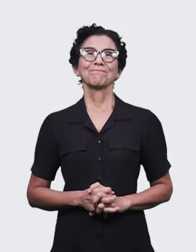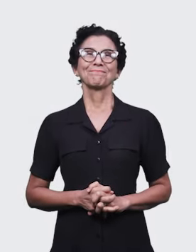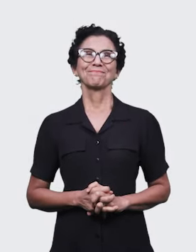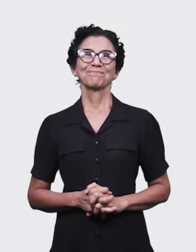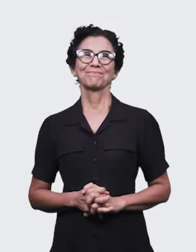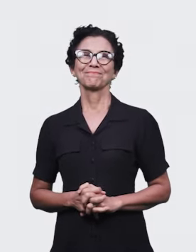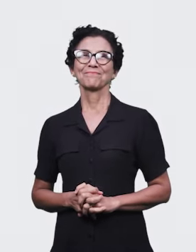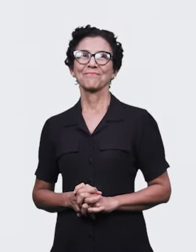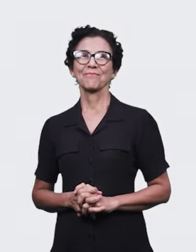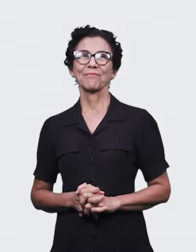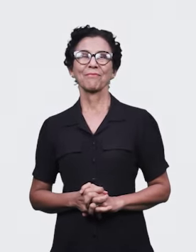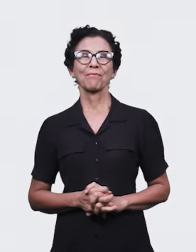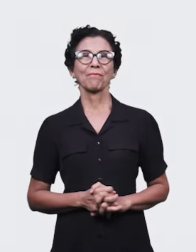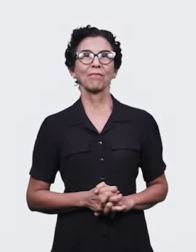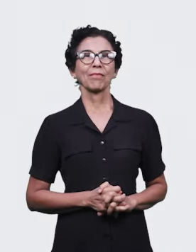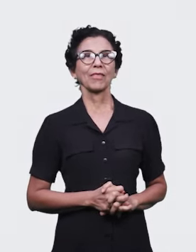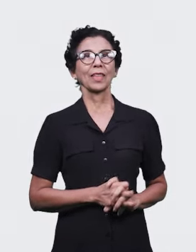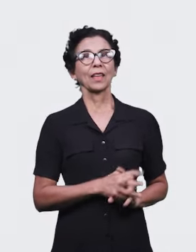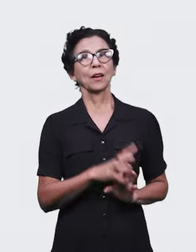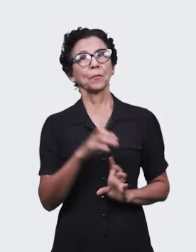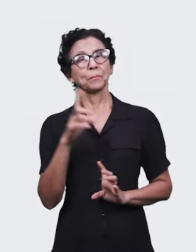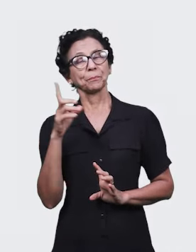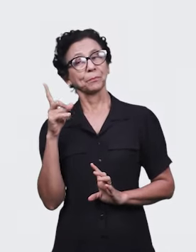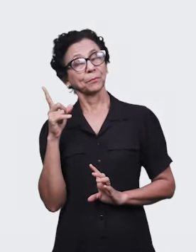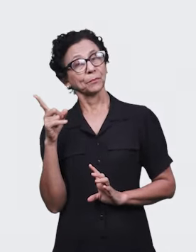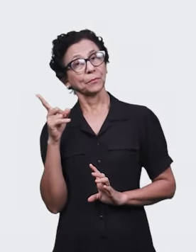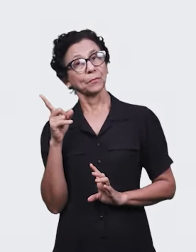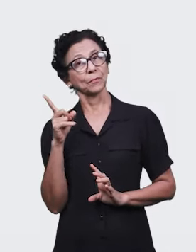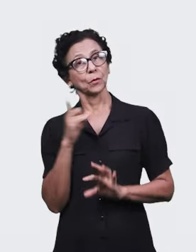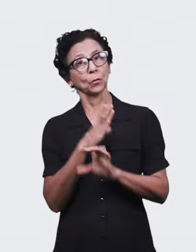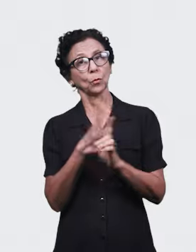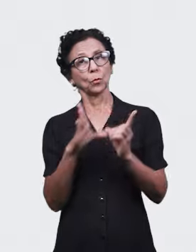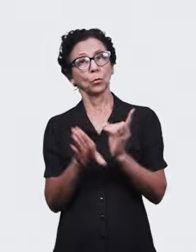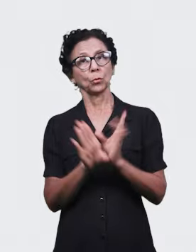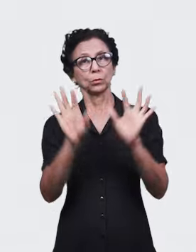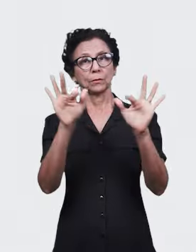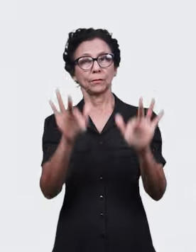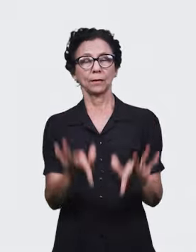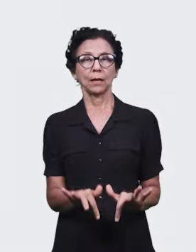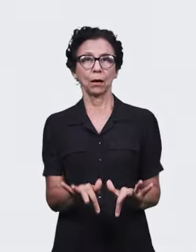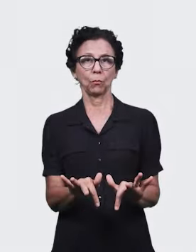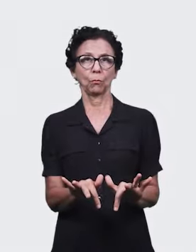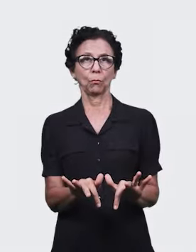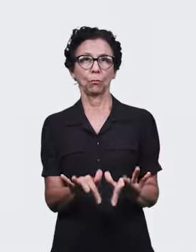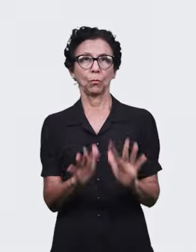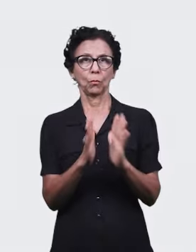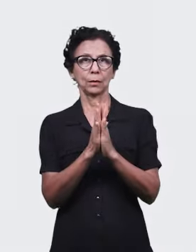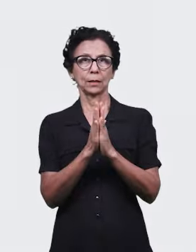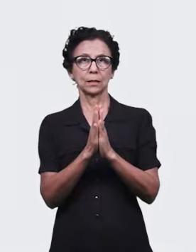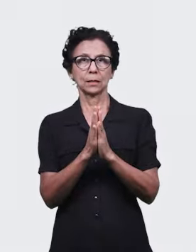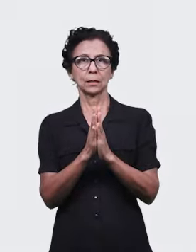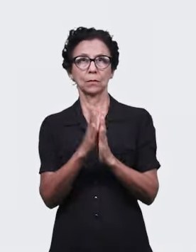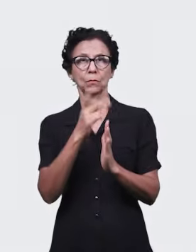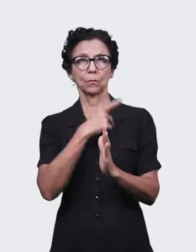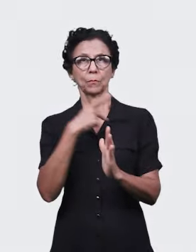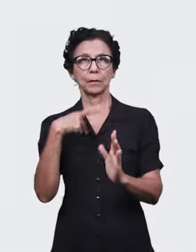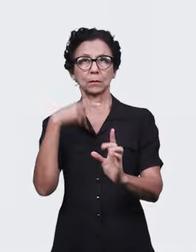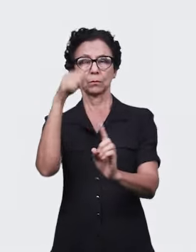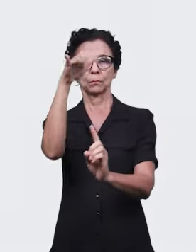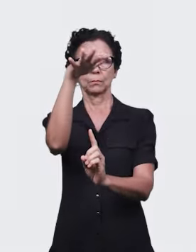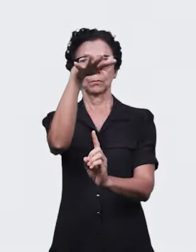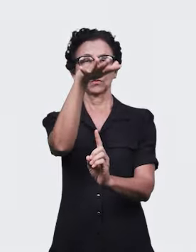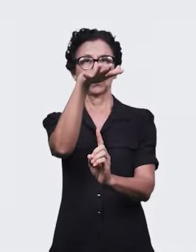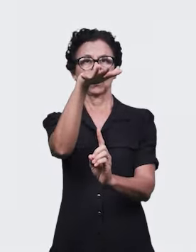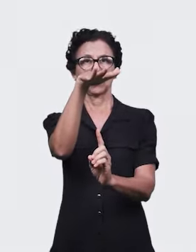Próximo. A oração final do culto. A imposição de mãos na